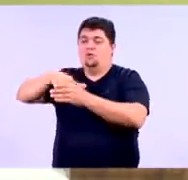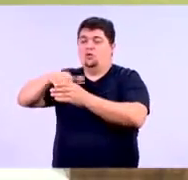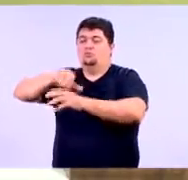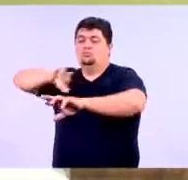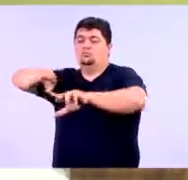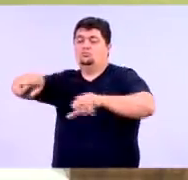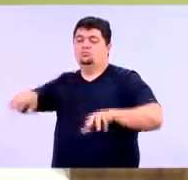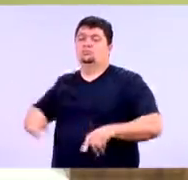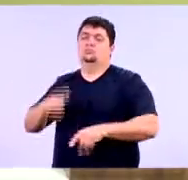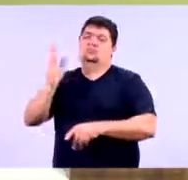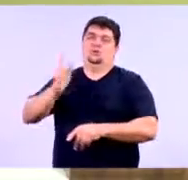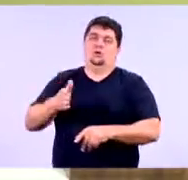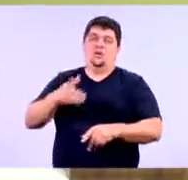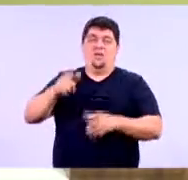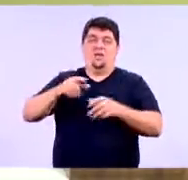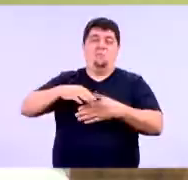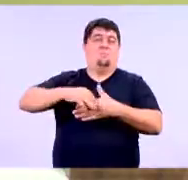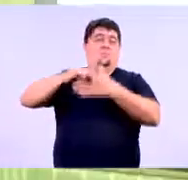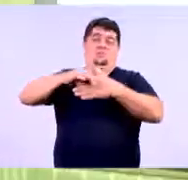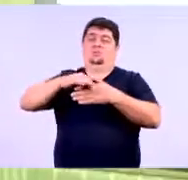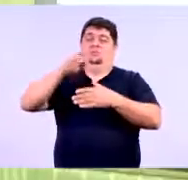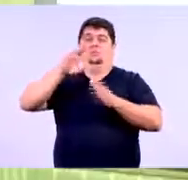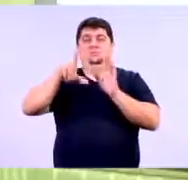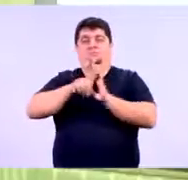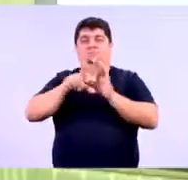Constituição, que é a nossa principal lei.